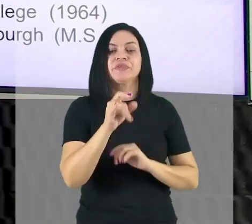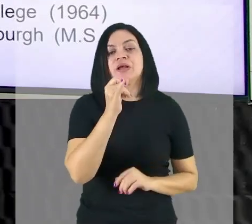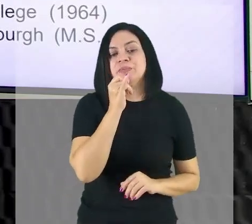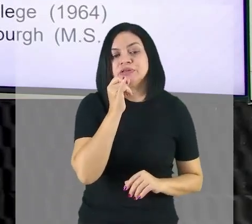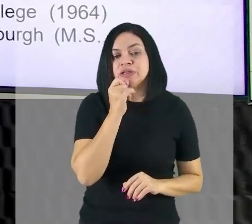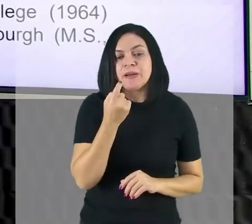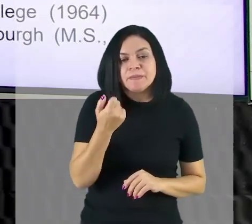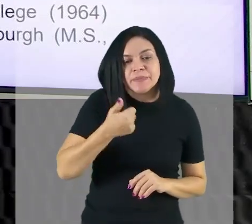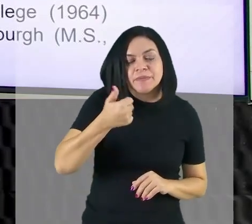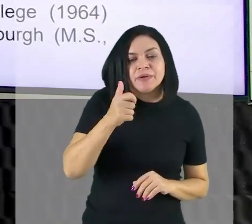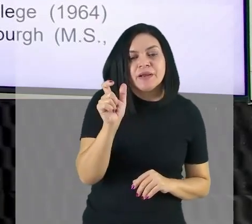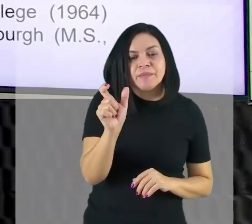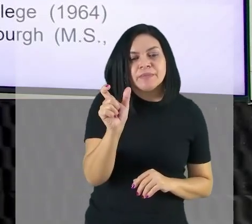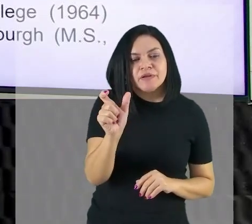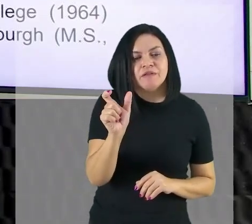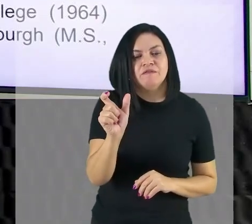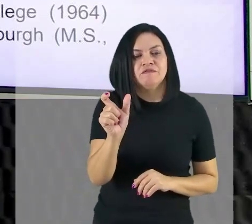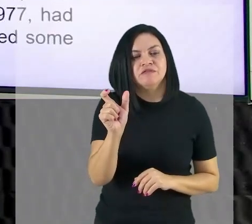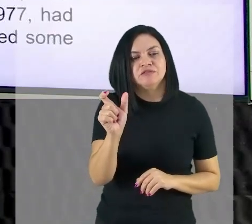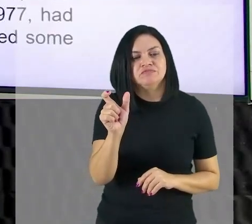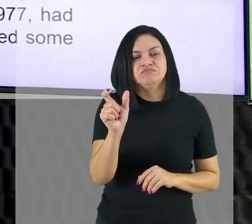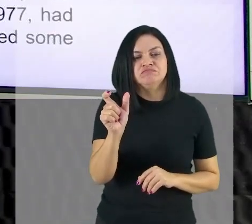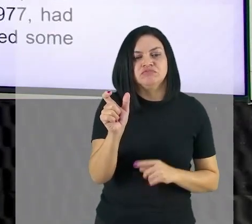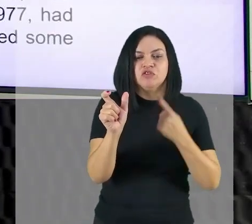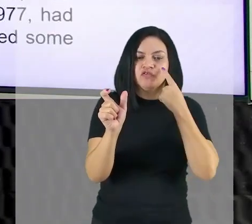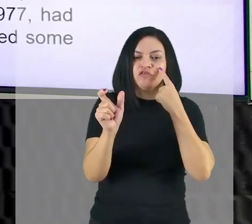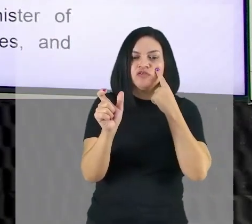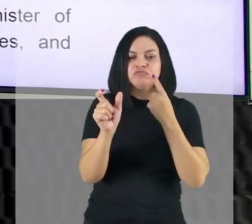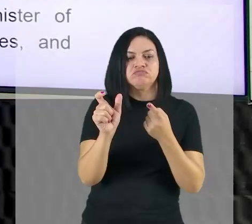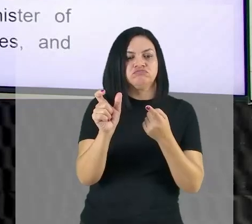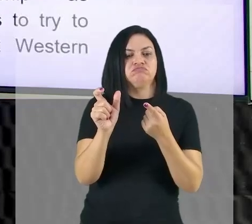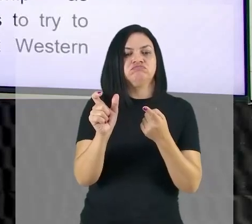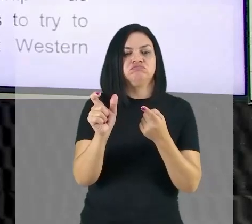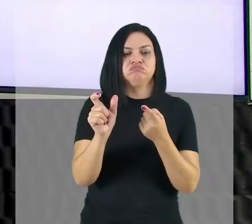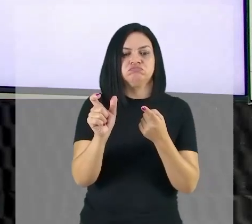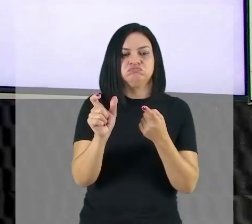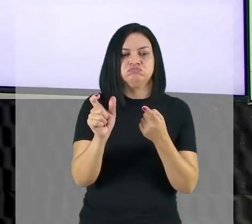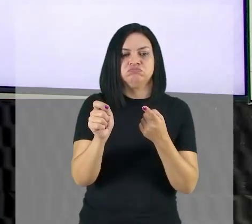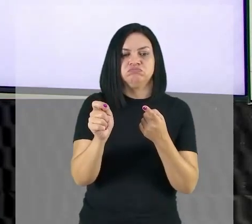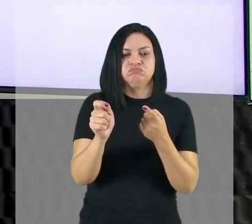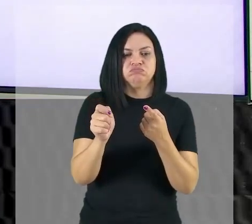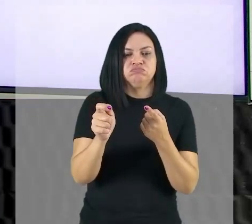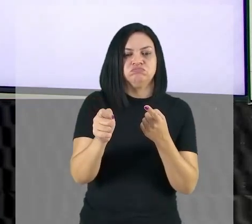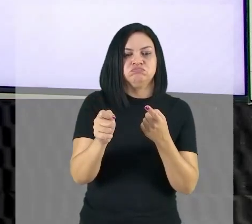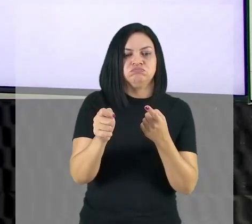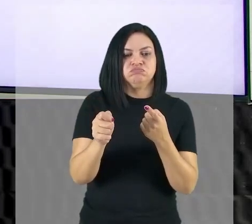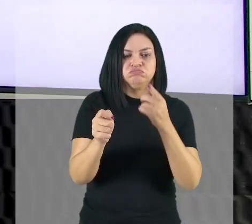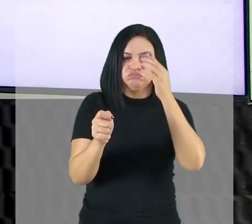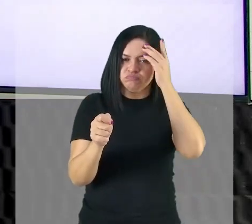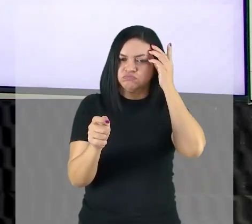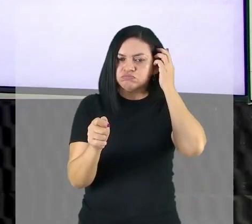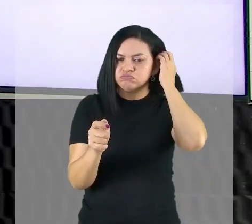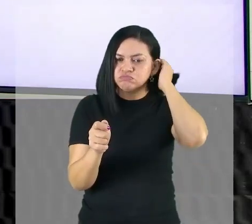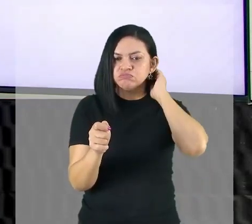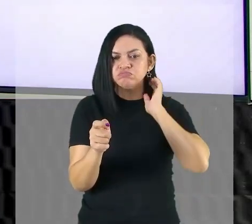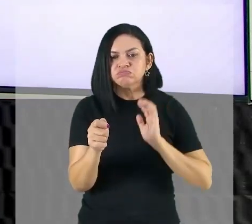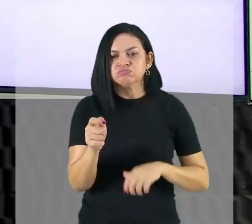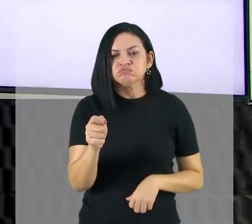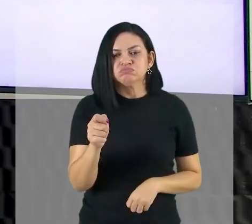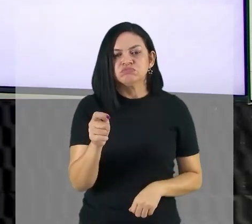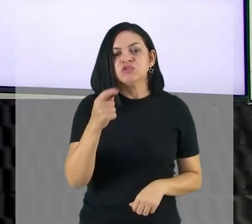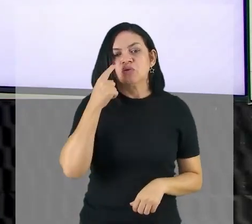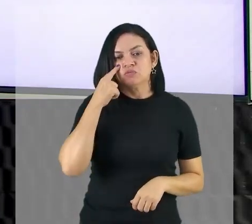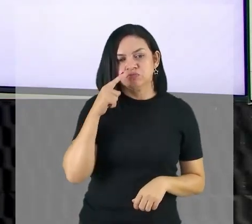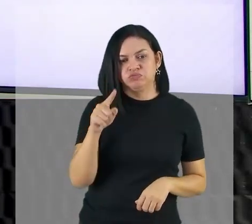primeira palavra lá, ele chamou para environmental, natural e international. Cadê?